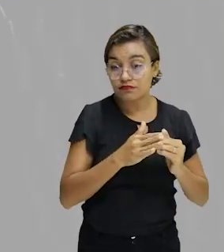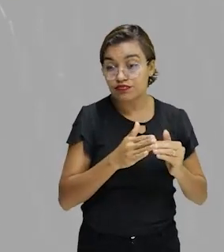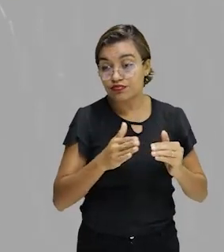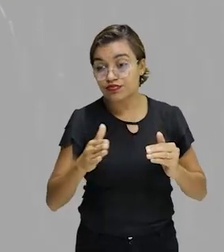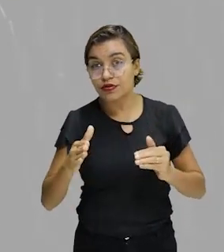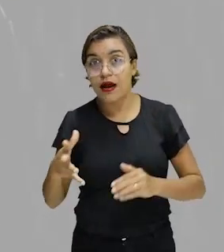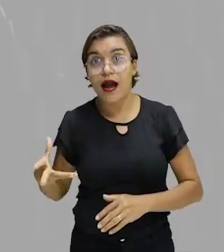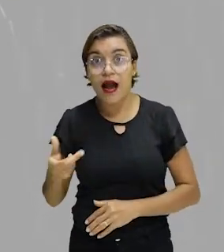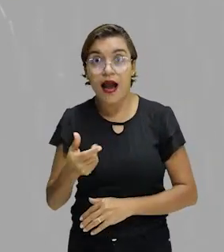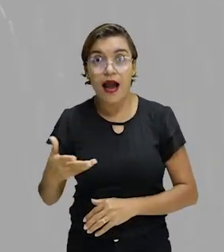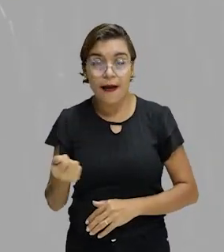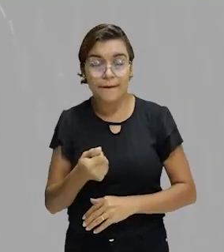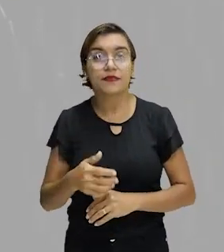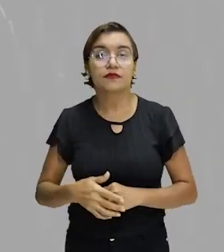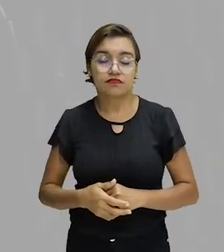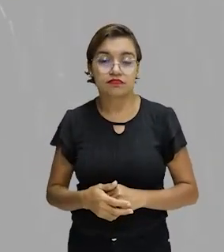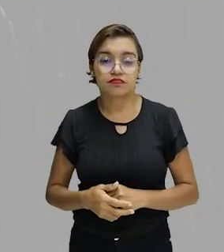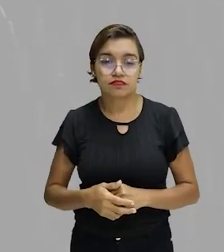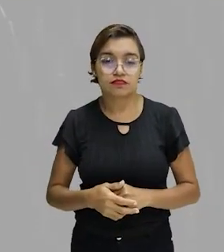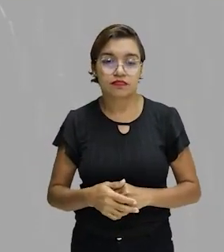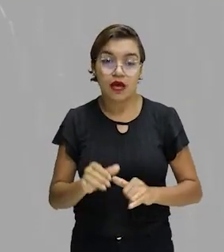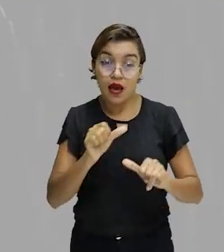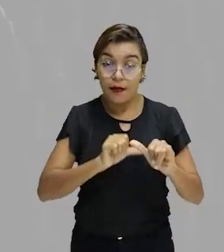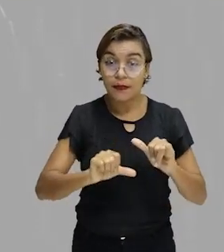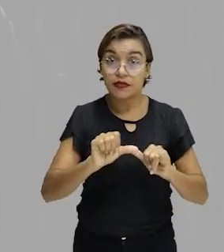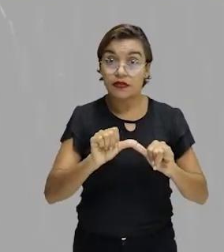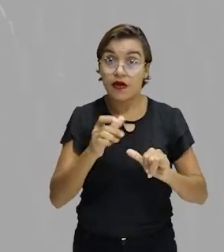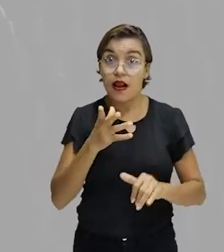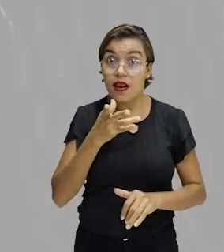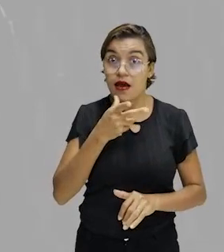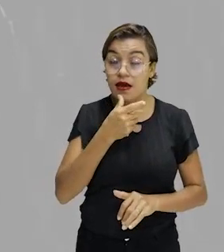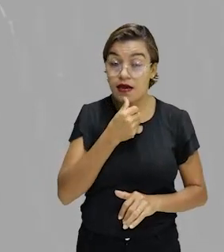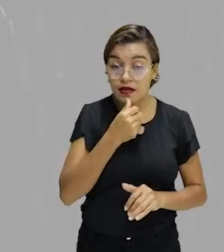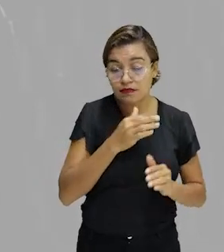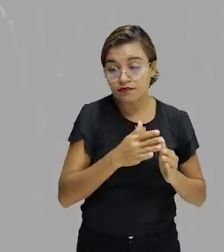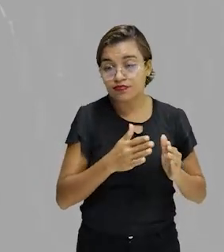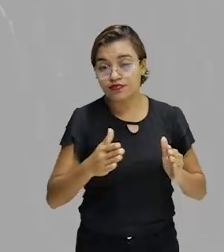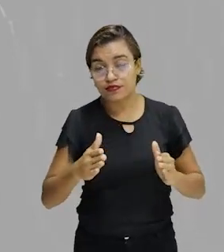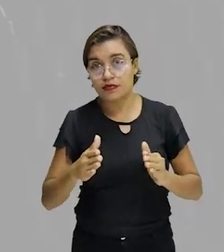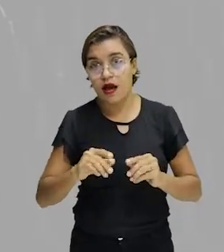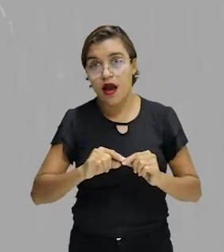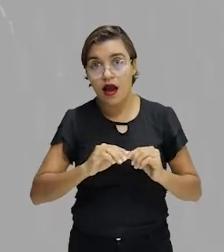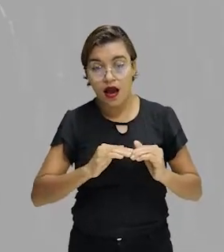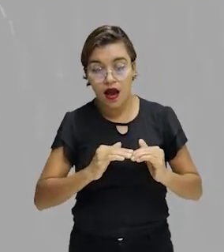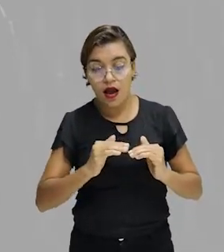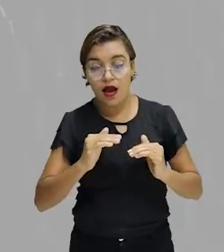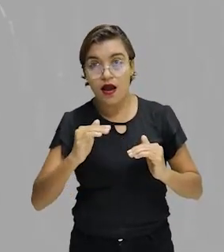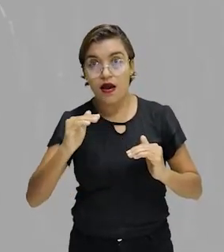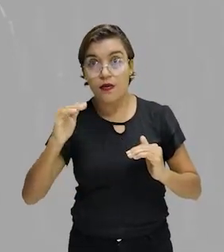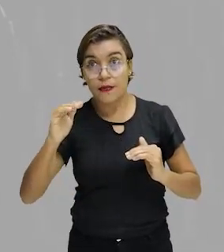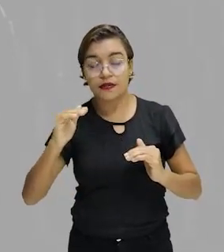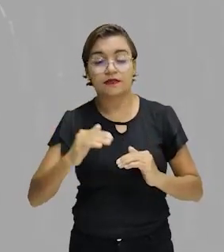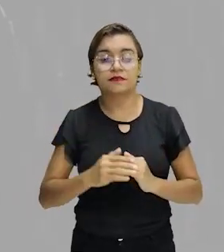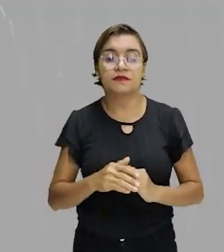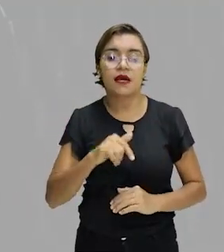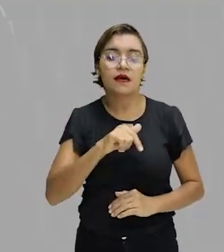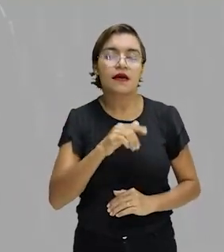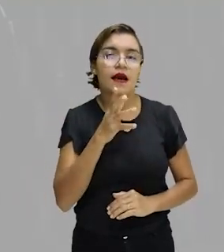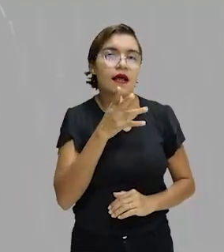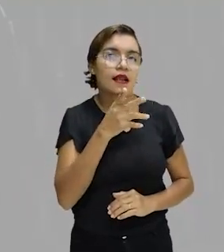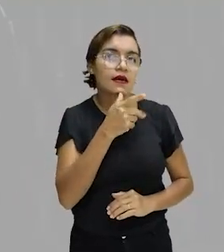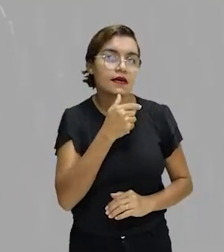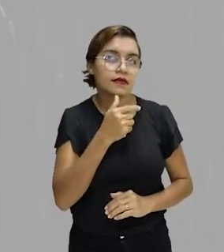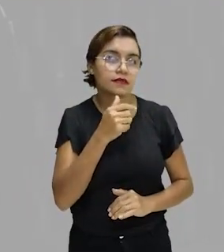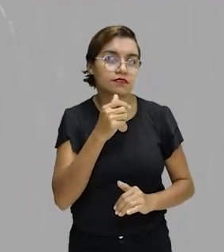frigir dos ovos, da reação mais lenta para a reação mais rápida. Bom, a reação mais lenta, ela vai